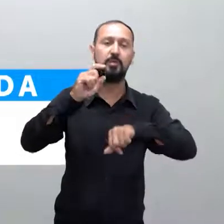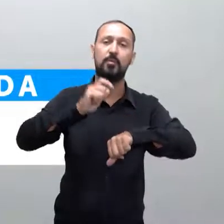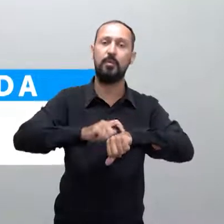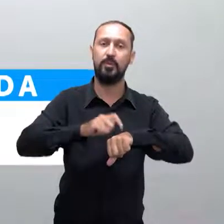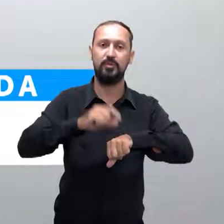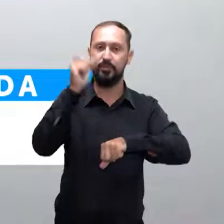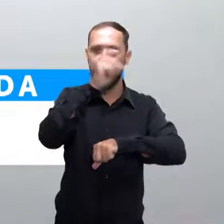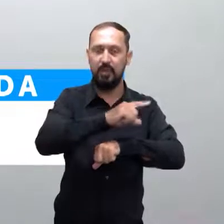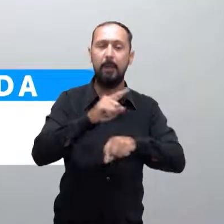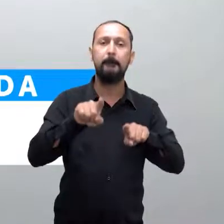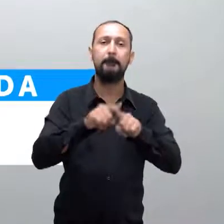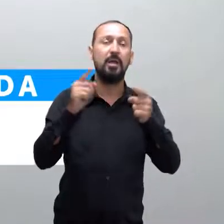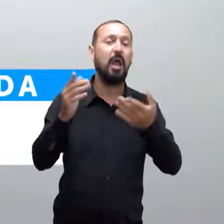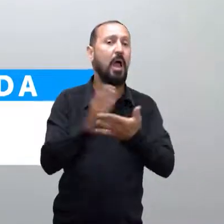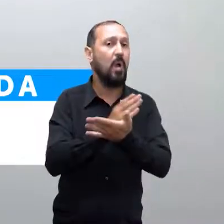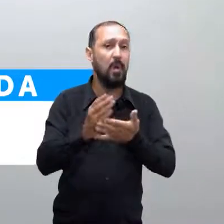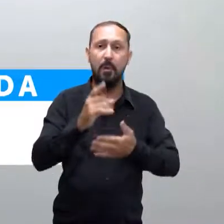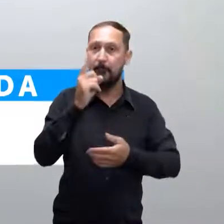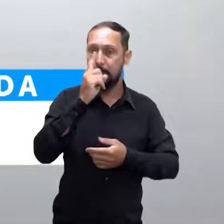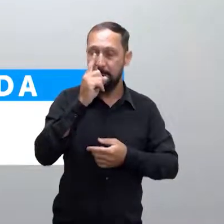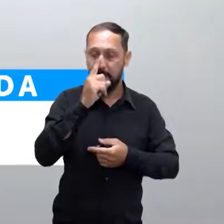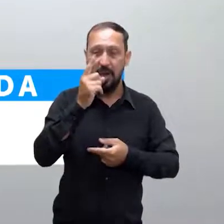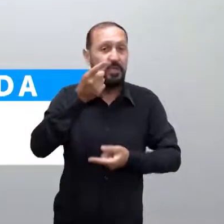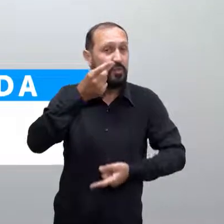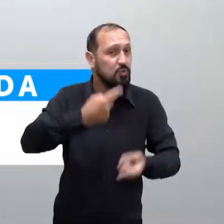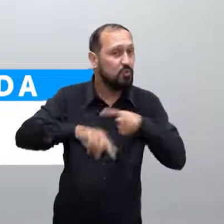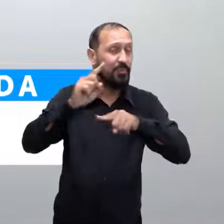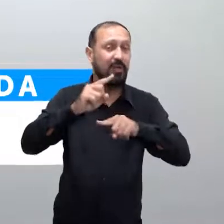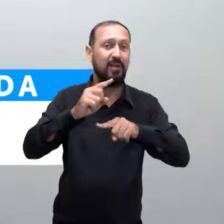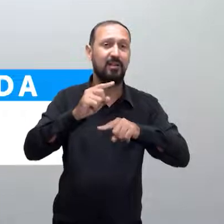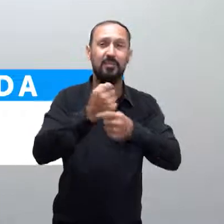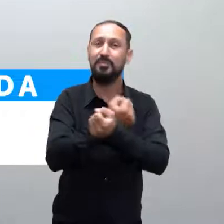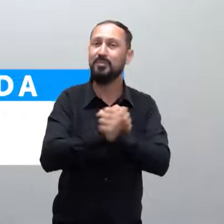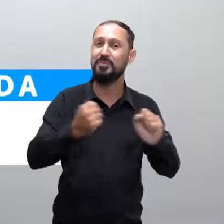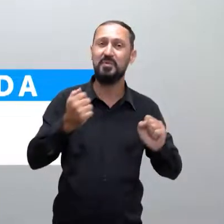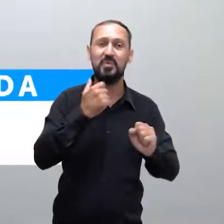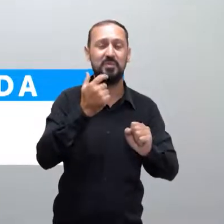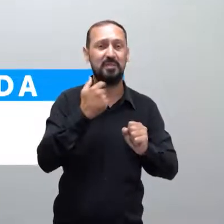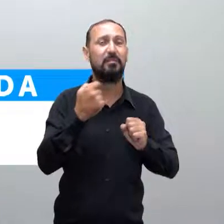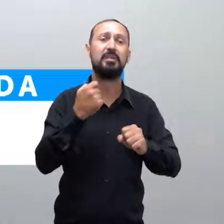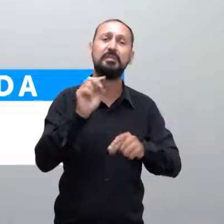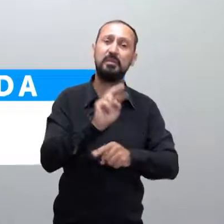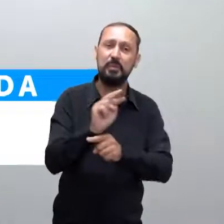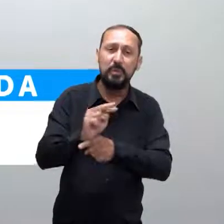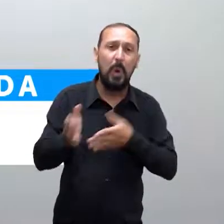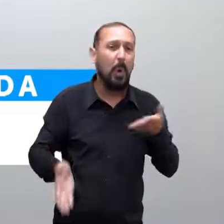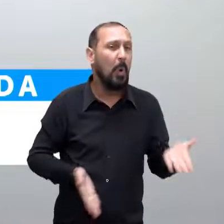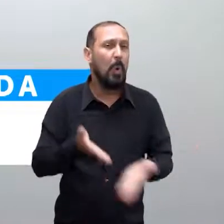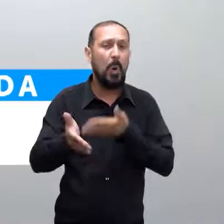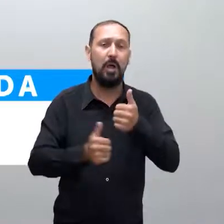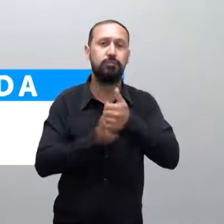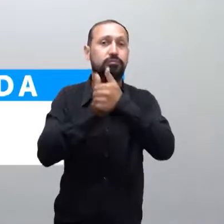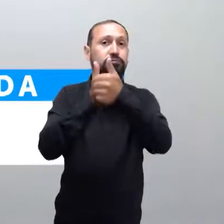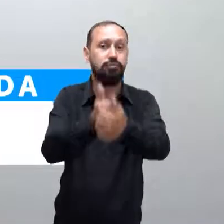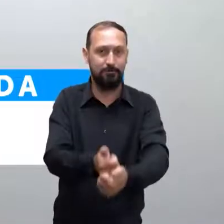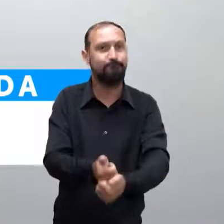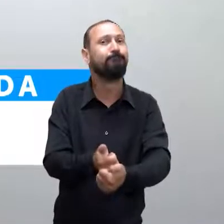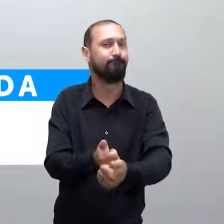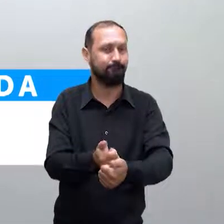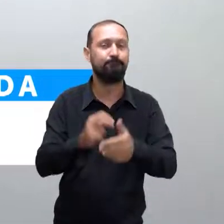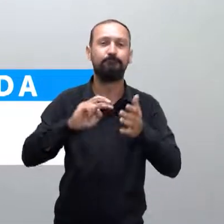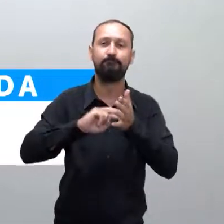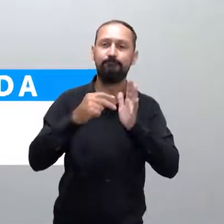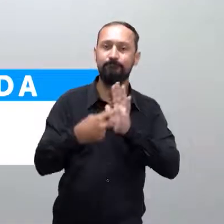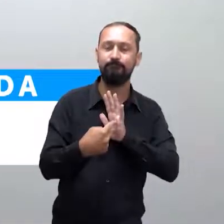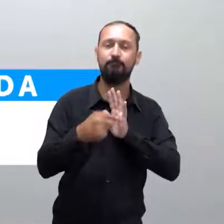esse momento. Mas tem algumas mães que não conseguem superar esse momento, que precisa de um tratamento, que precisa de um acompanhamento. Então,